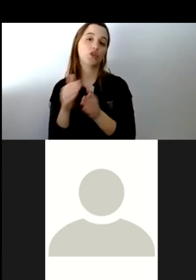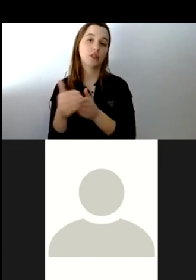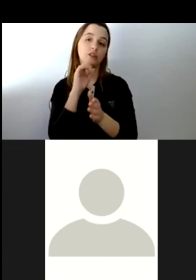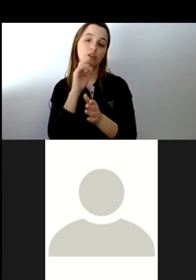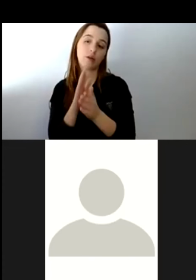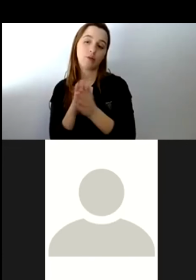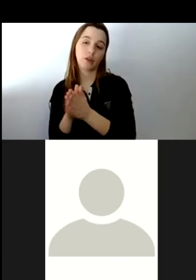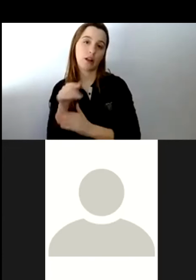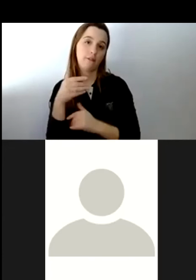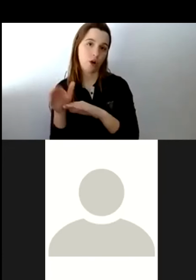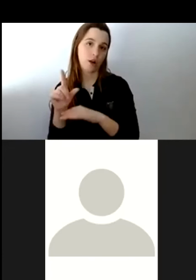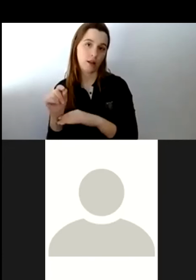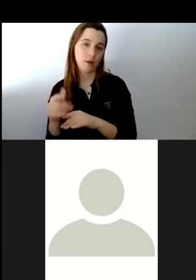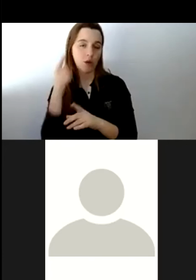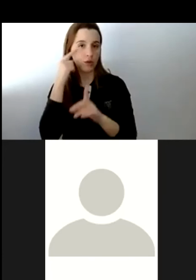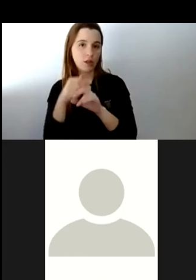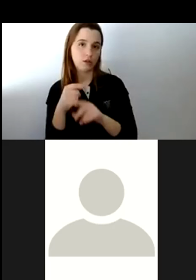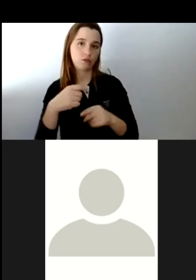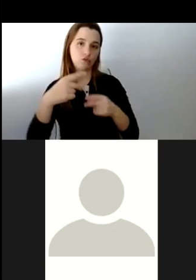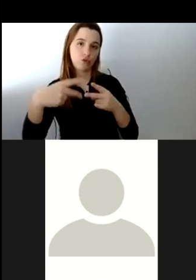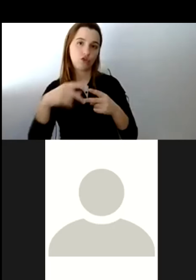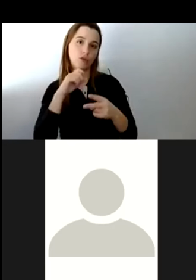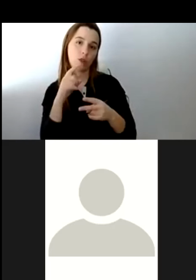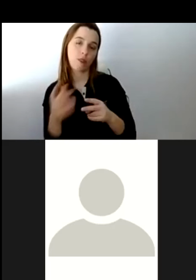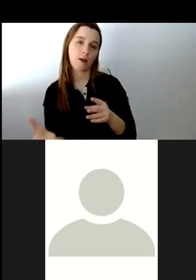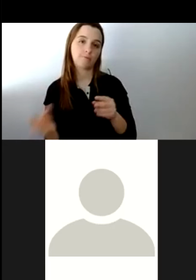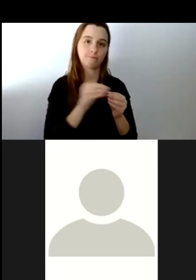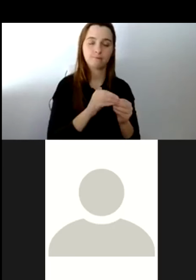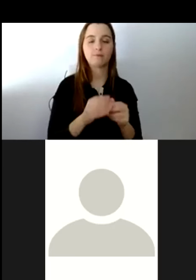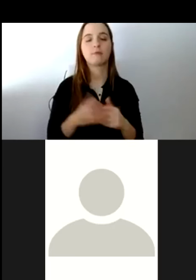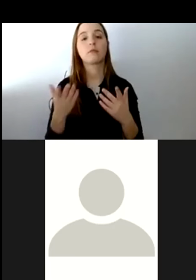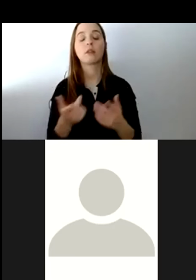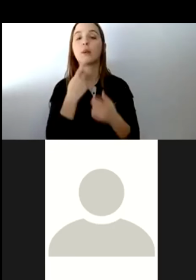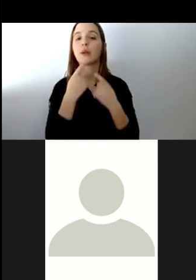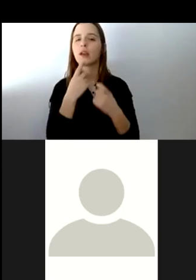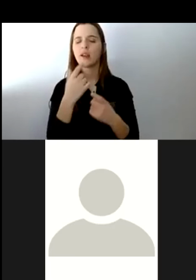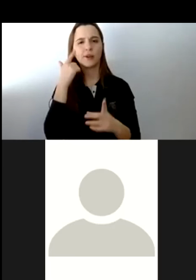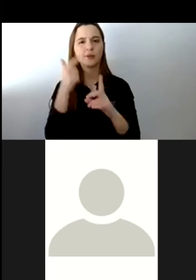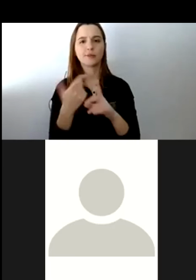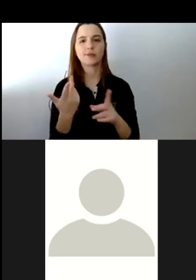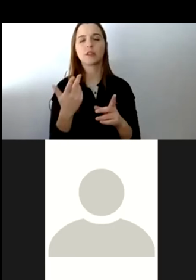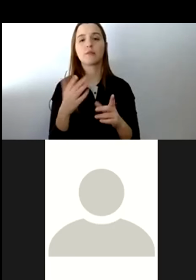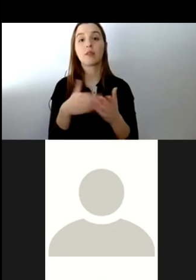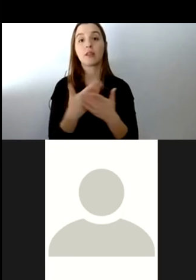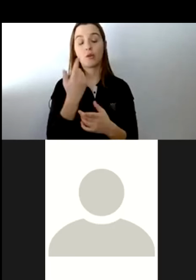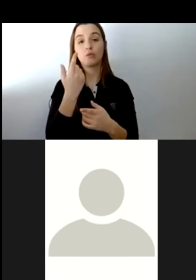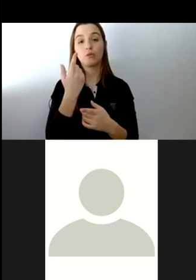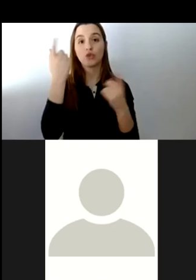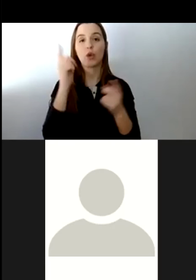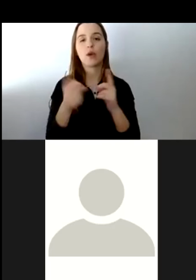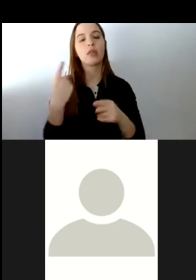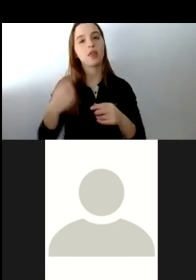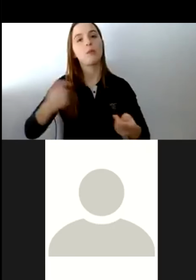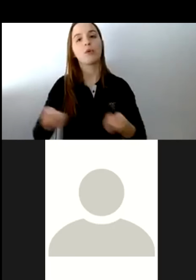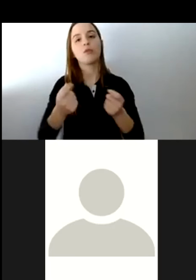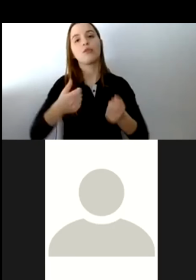objetivos. Em conclusão, este inquérito permitiu demonstrar que devem ser promovidos concursos nacionais e internacionais